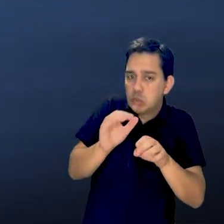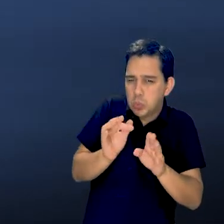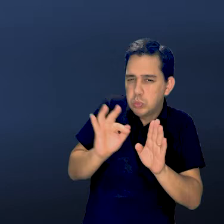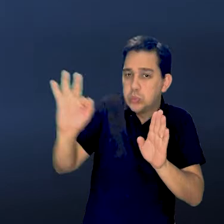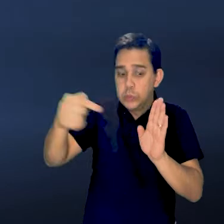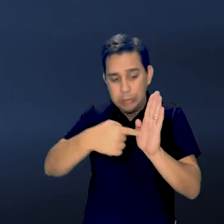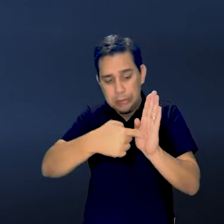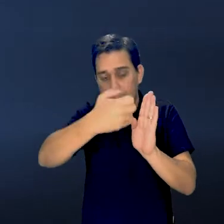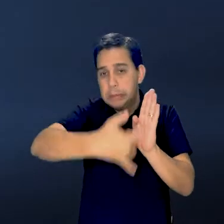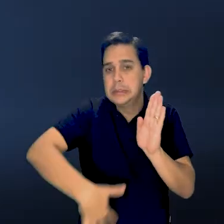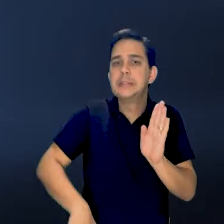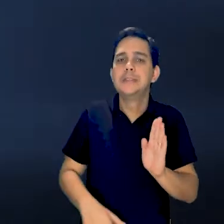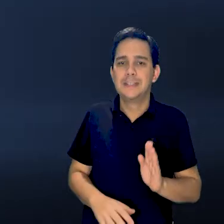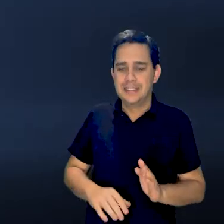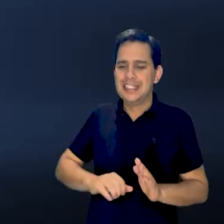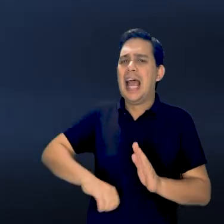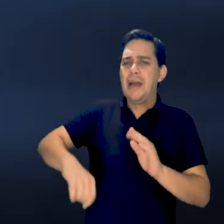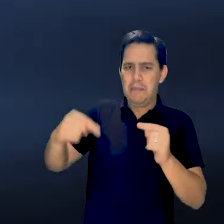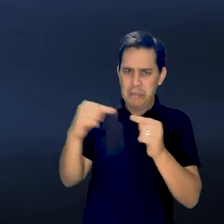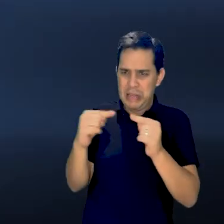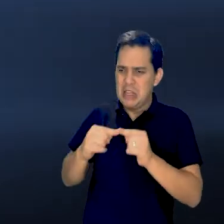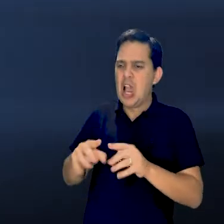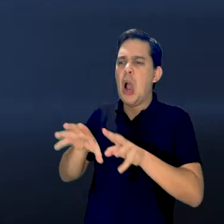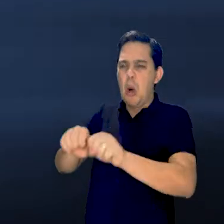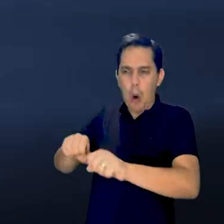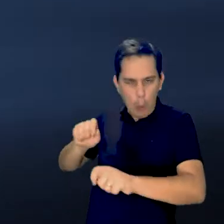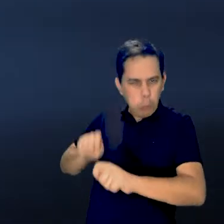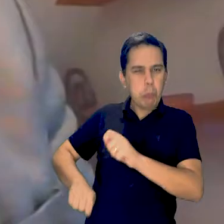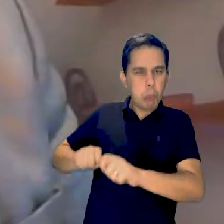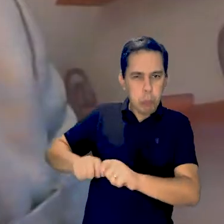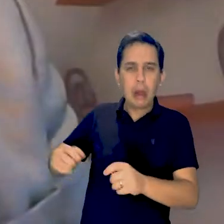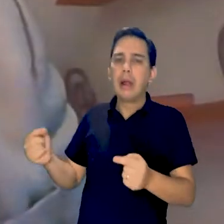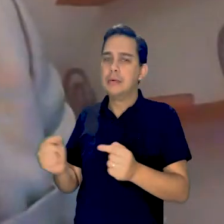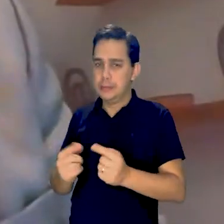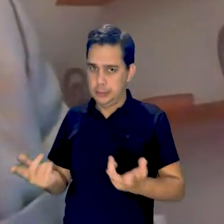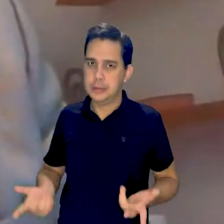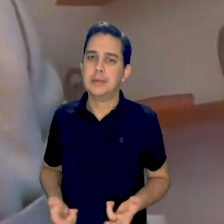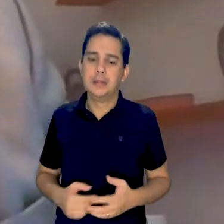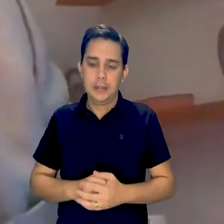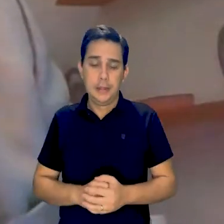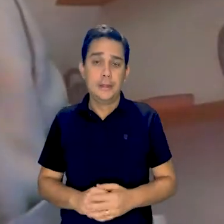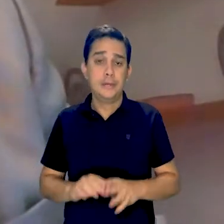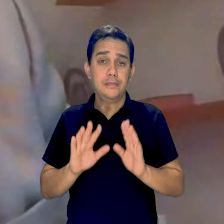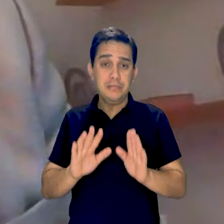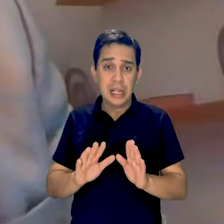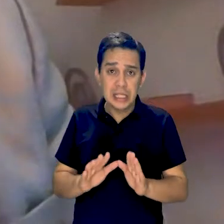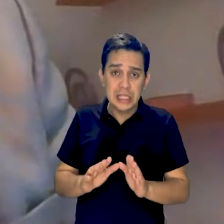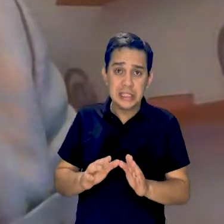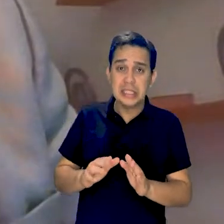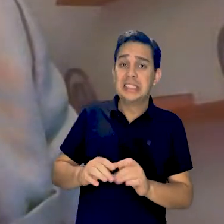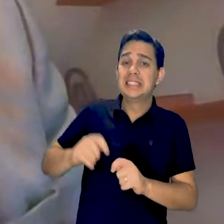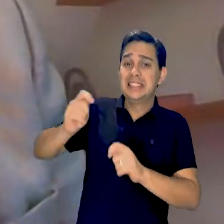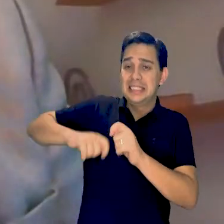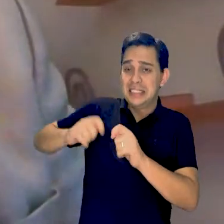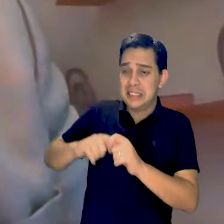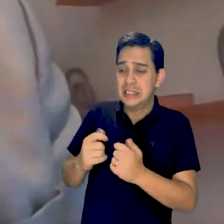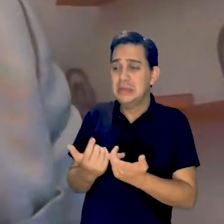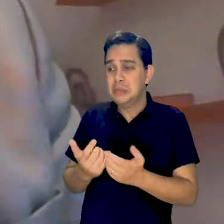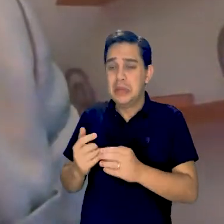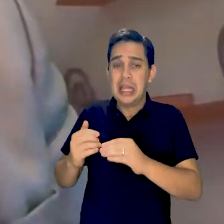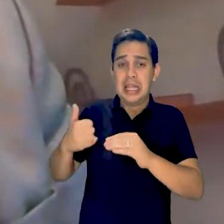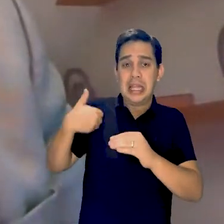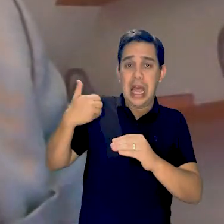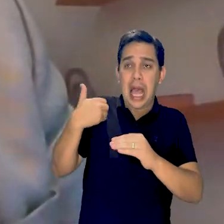ele estaria incidindo num crime de estupro por violência presumida. Em tendo sido um sexo praticado com menor de